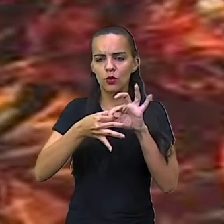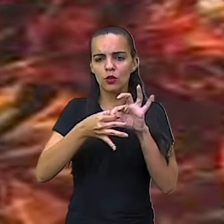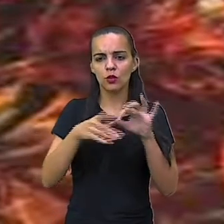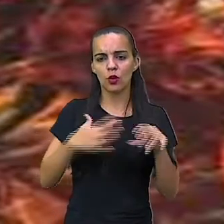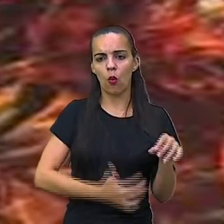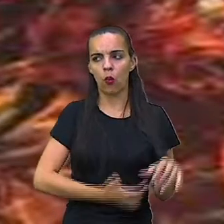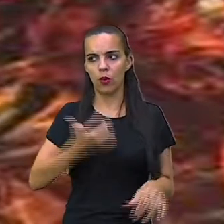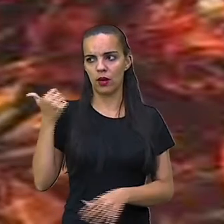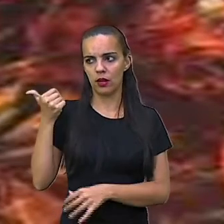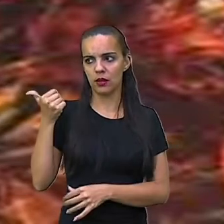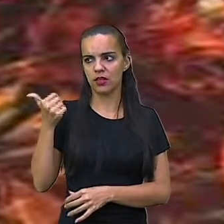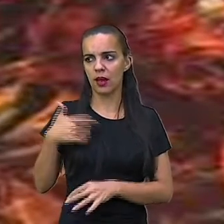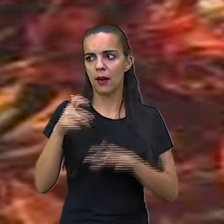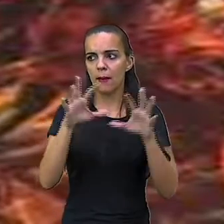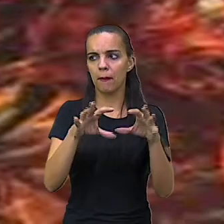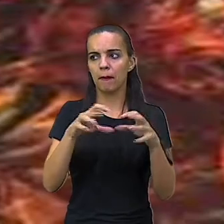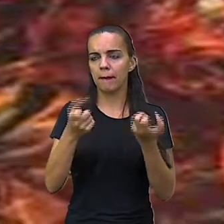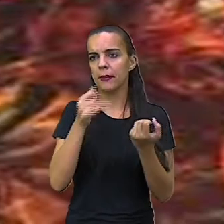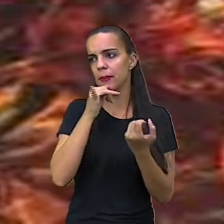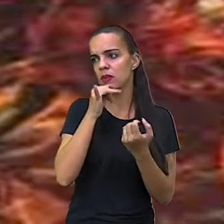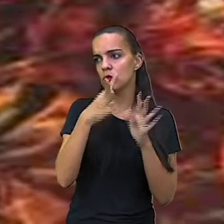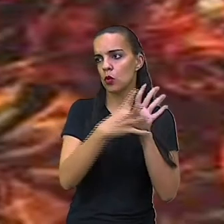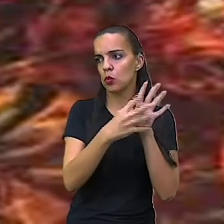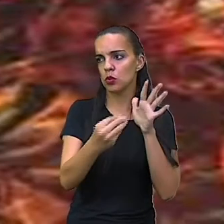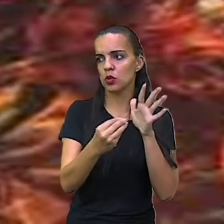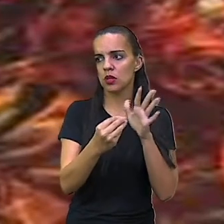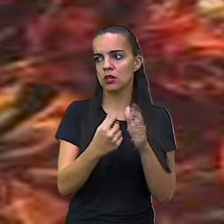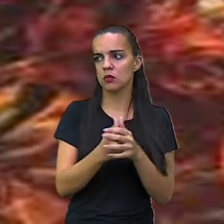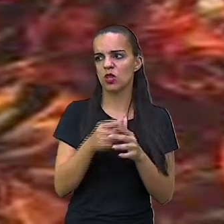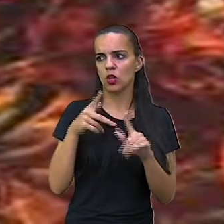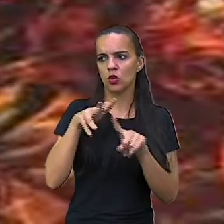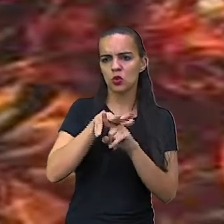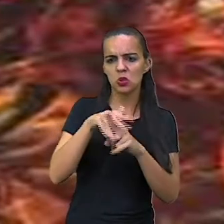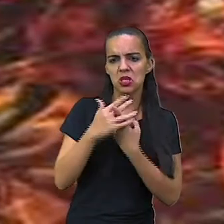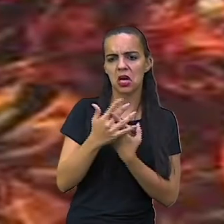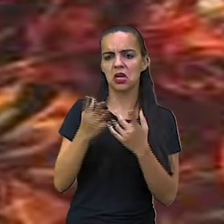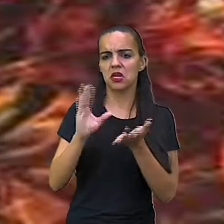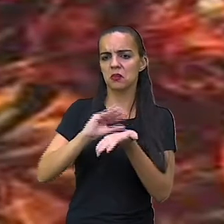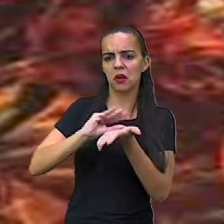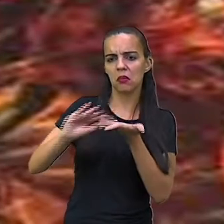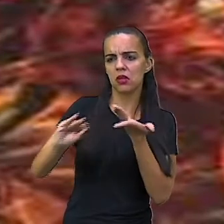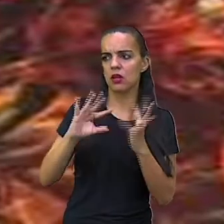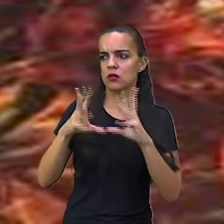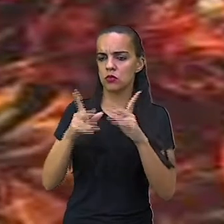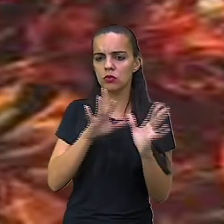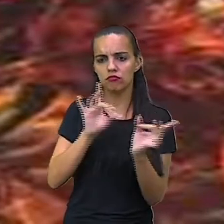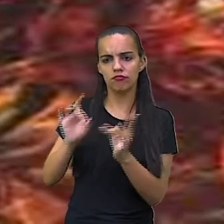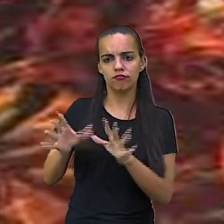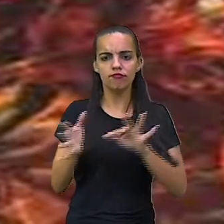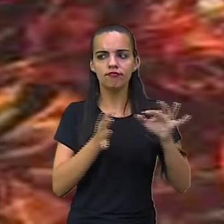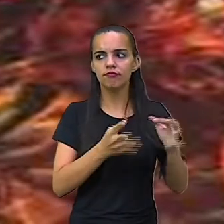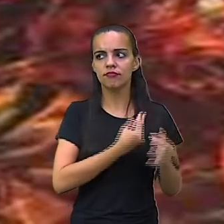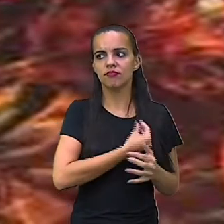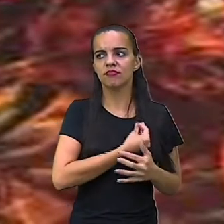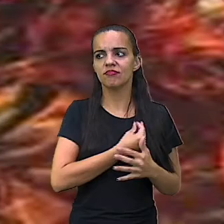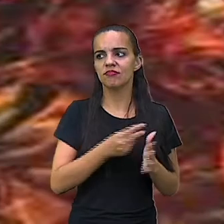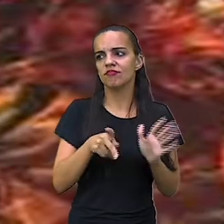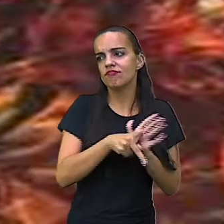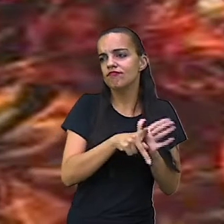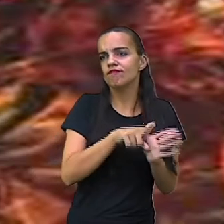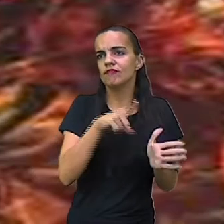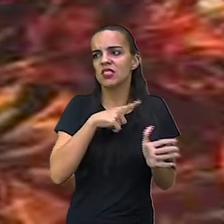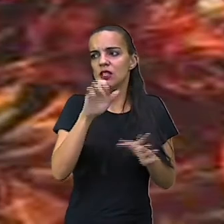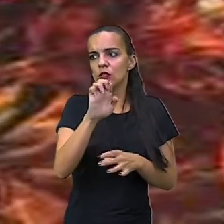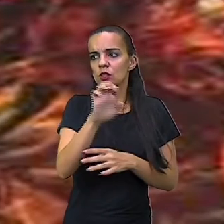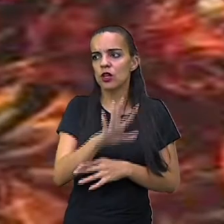anarquismo, sem pegarmos lá o comunismo e o socialismo, que nós vimos também na aula, onde o